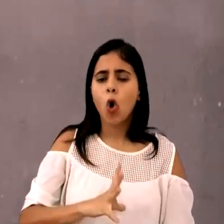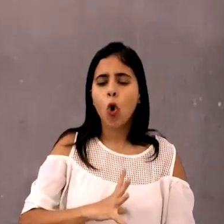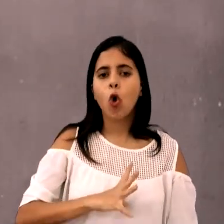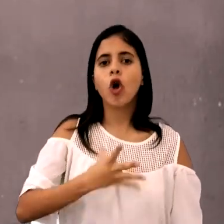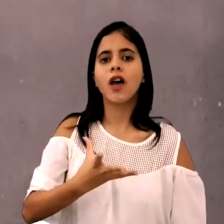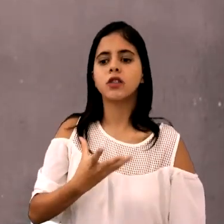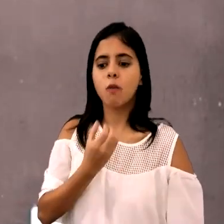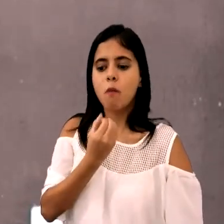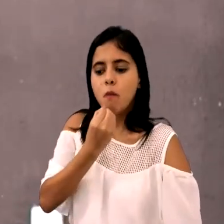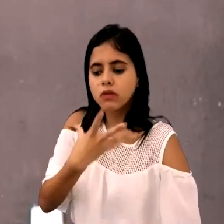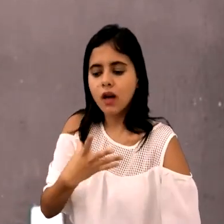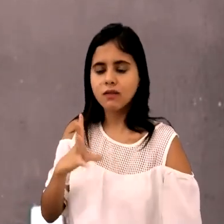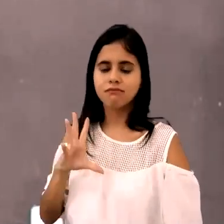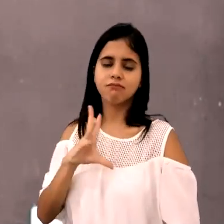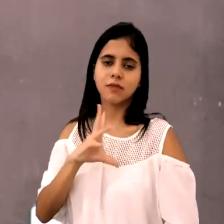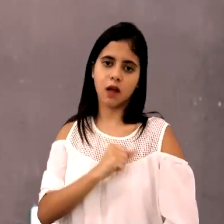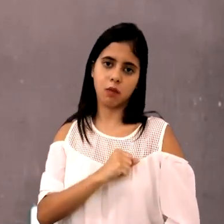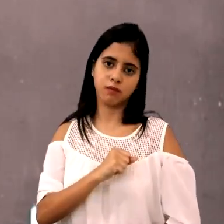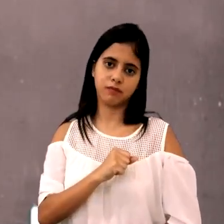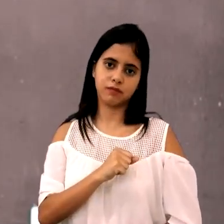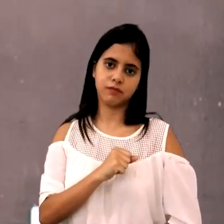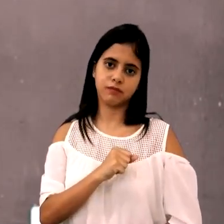bondade e amor.